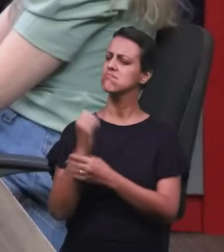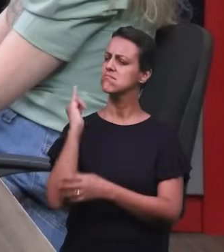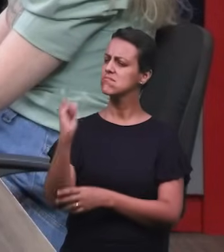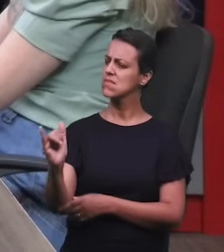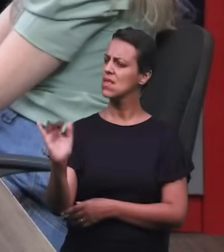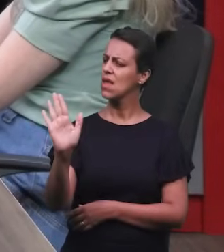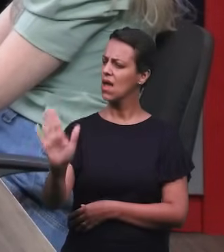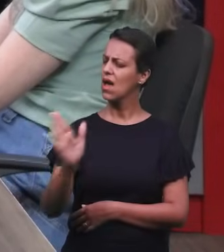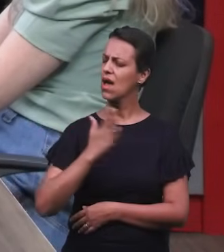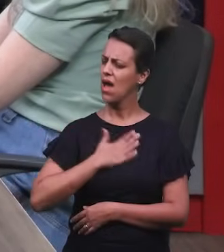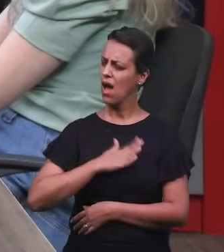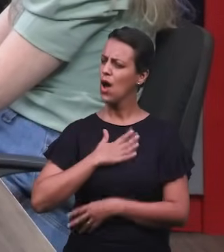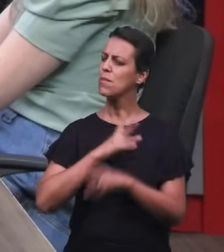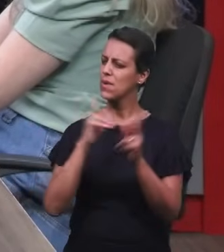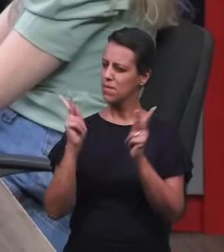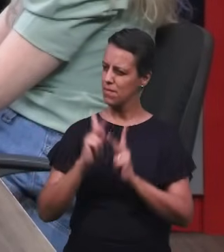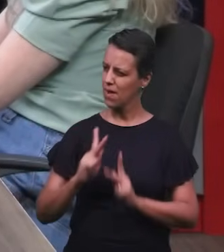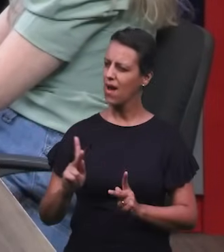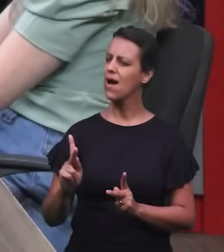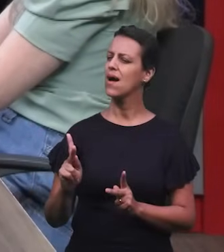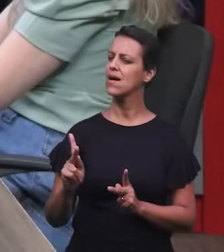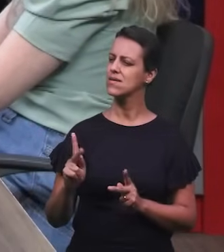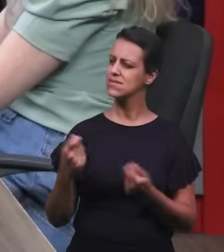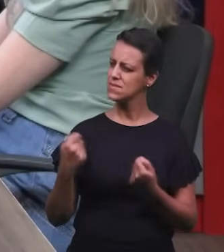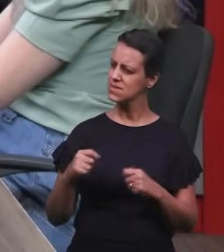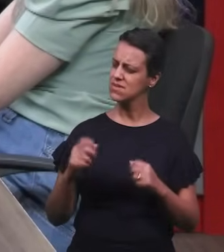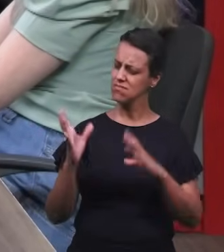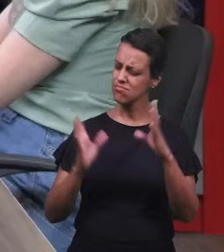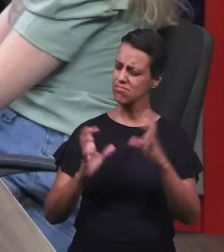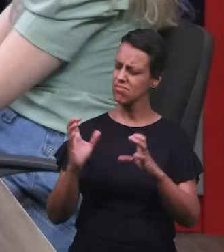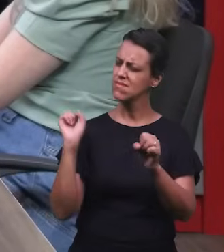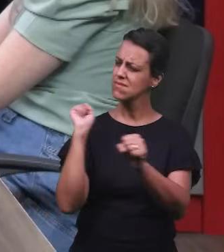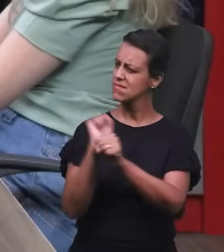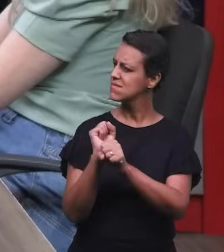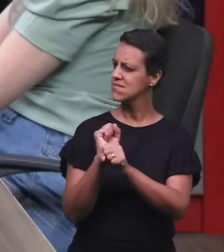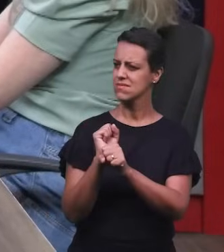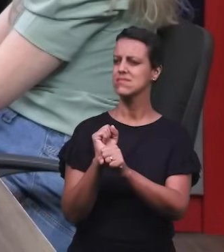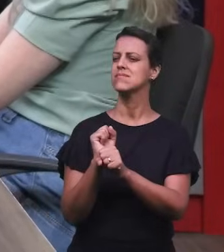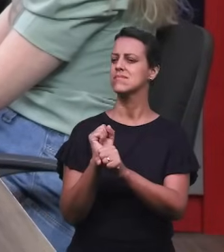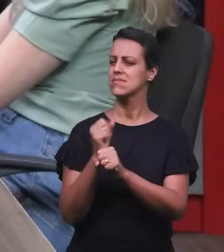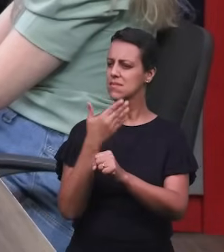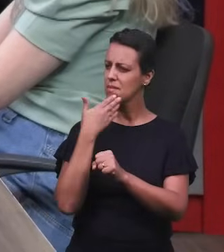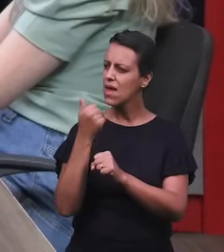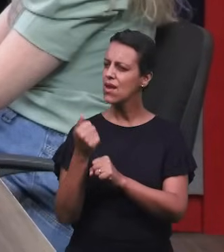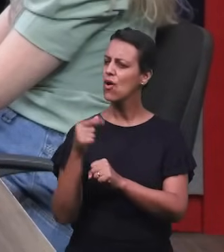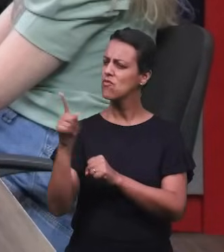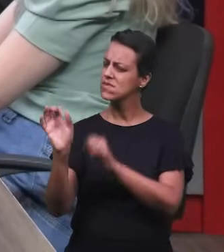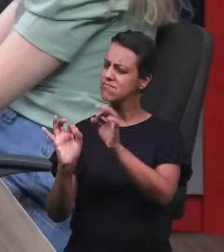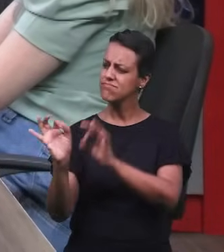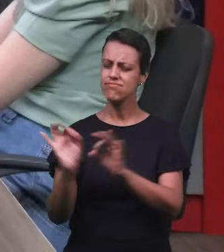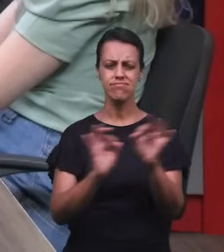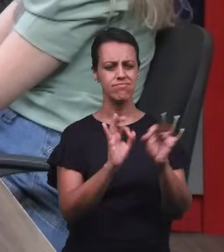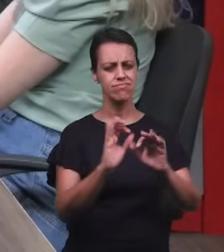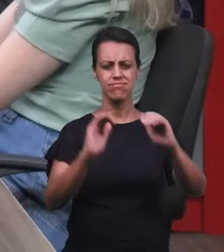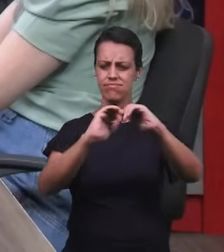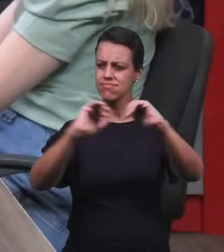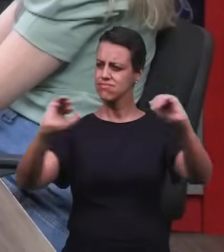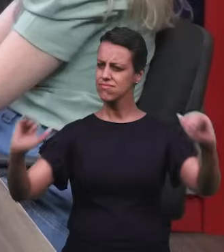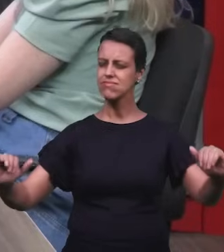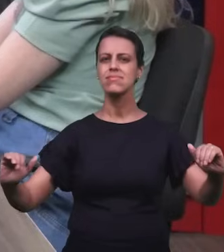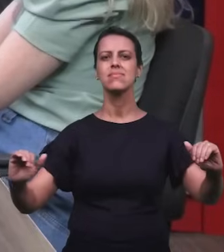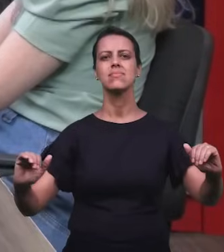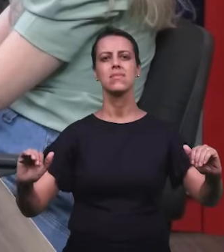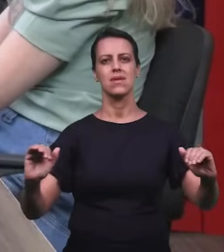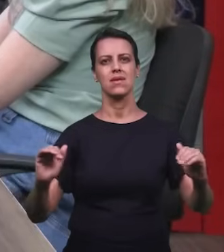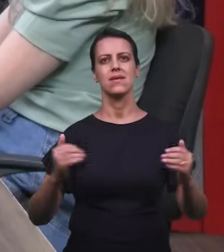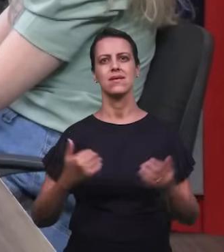vamos procurar uma solução pacífica aqui. Você procura a terra que vocês querem. Pode escolher, né? Pode escolher. E aí